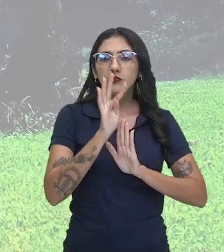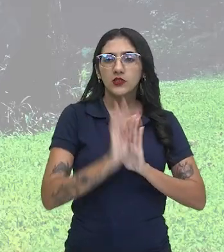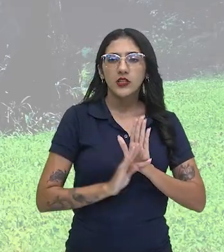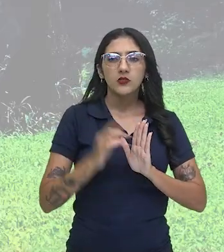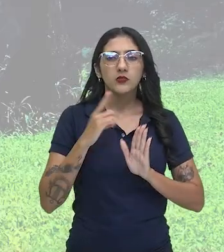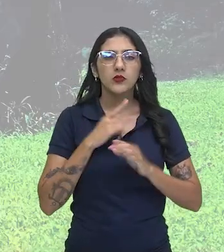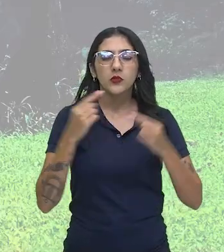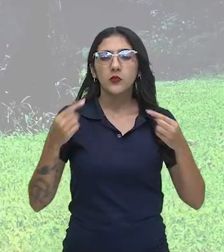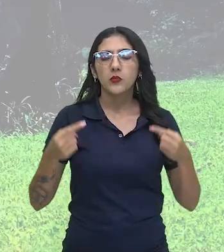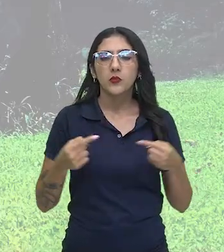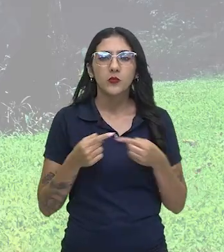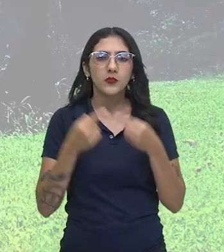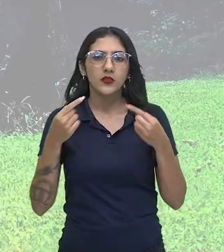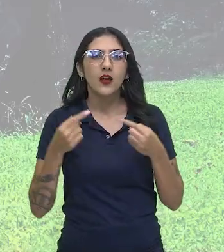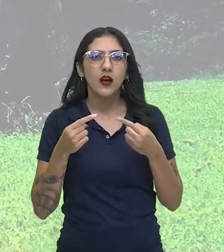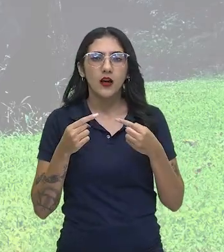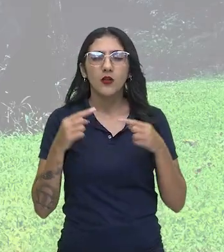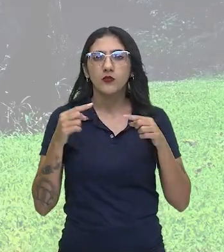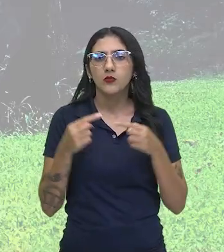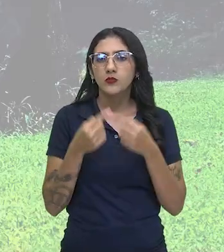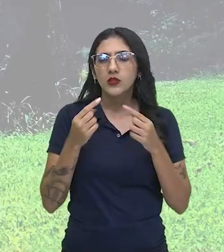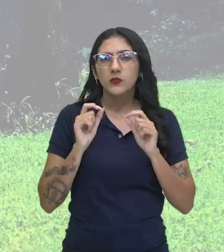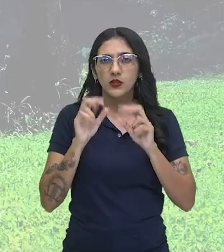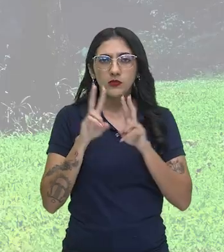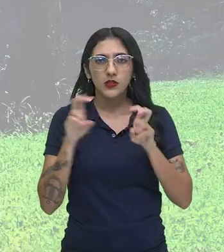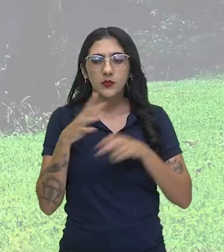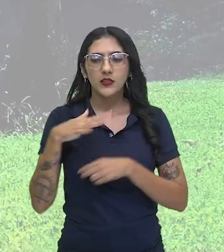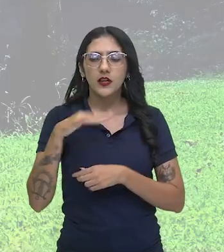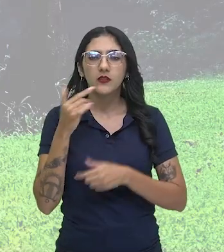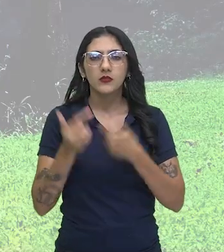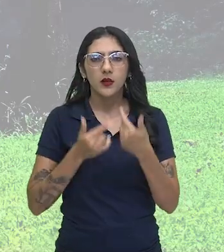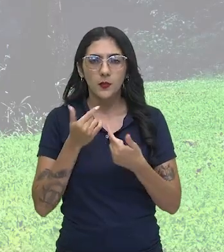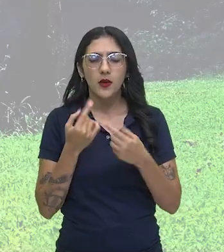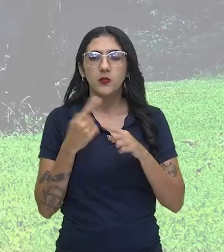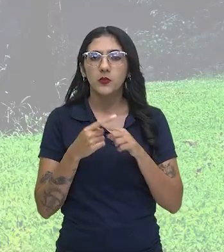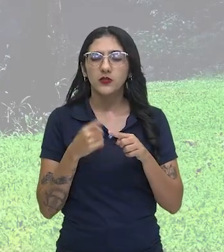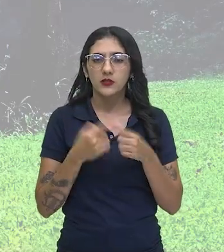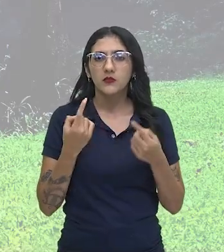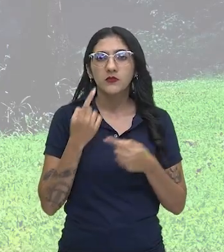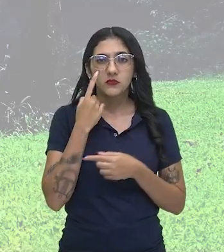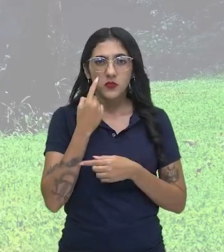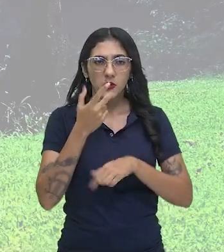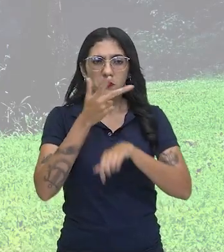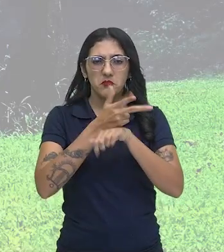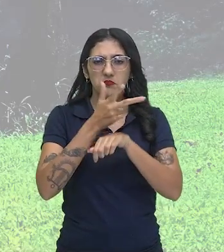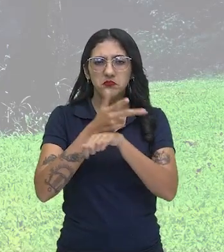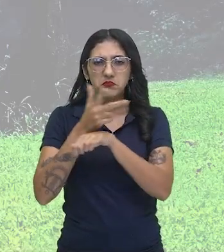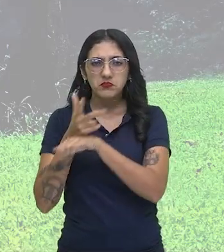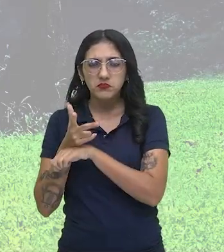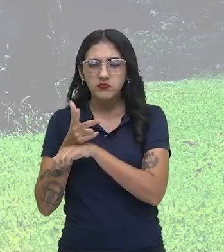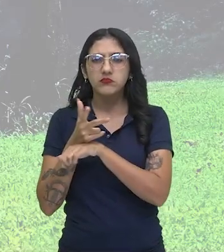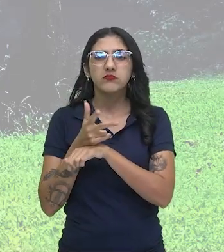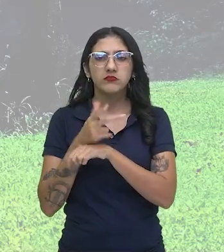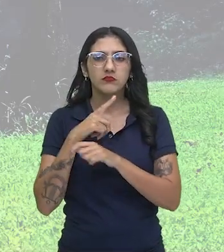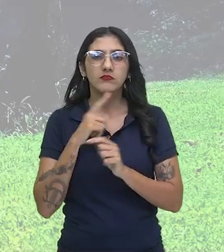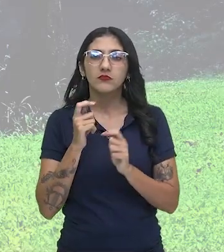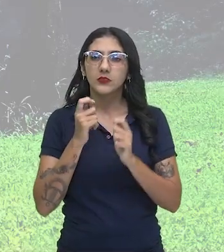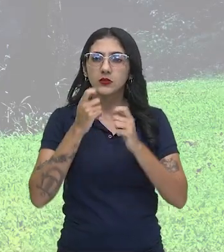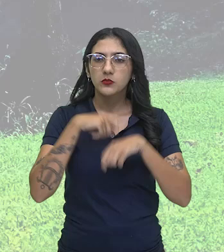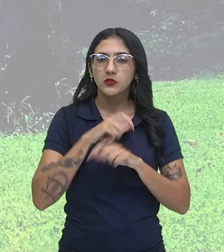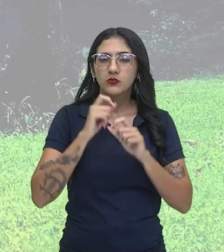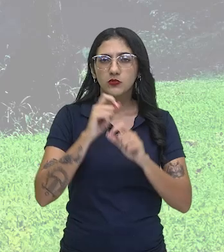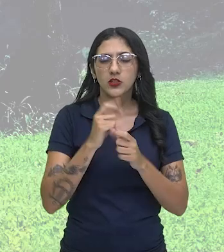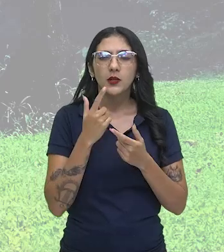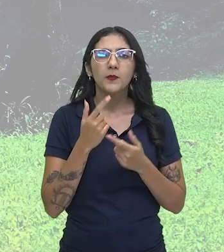gente fala a respeito do mundo do trabalho, porque para documentar, a professora Cláudia comentou no início da aula, quando a gente vai